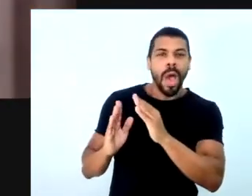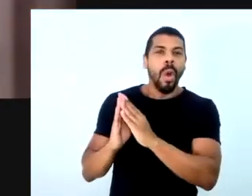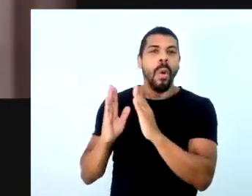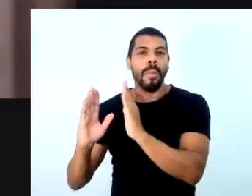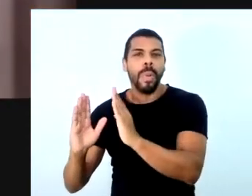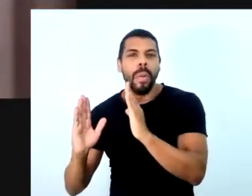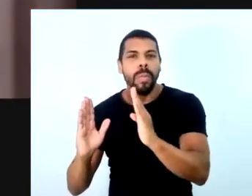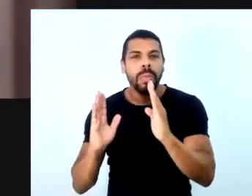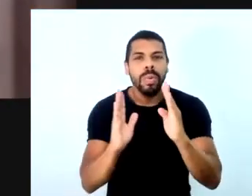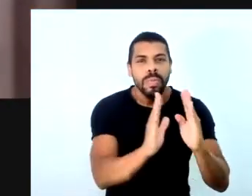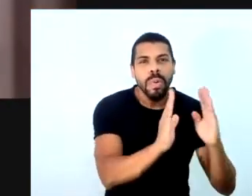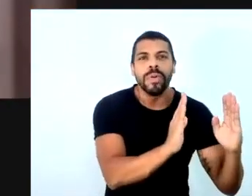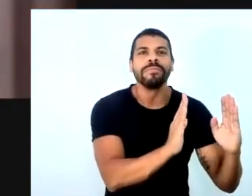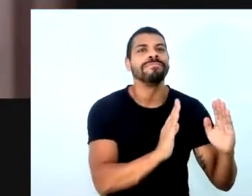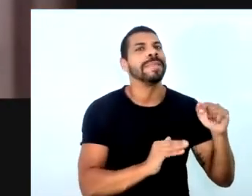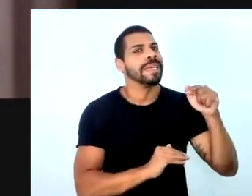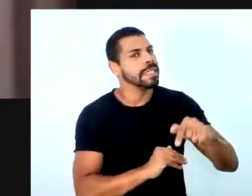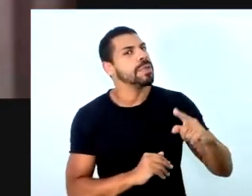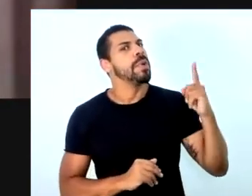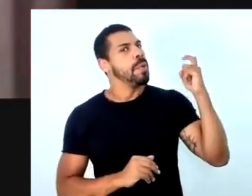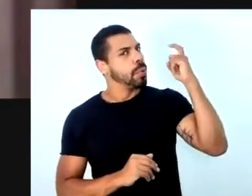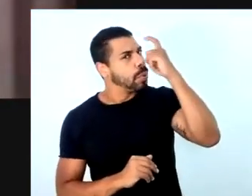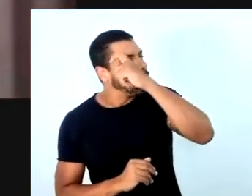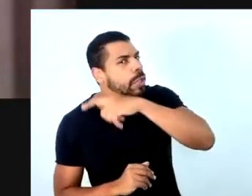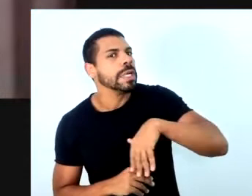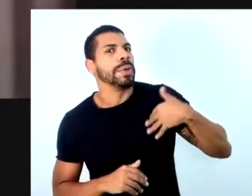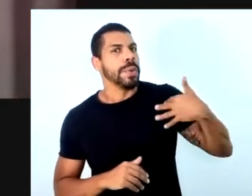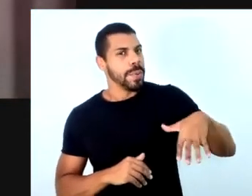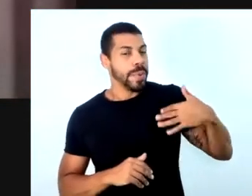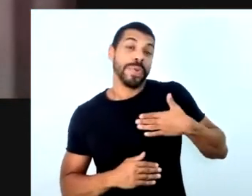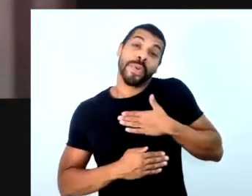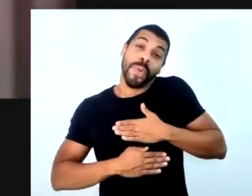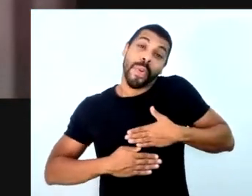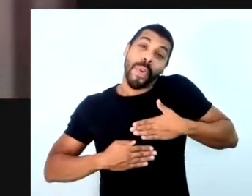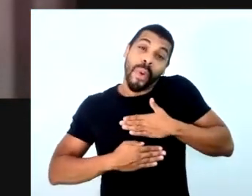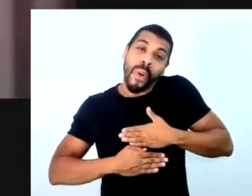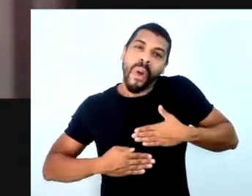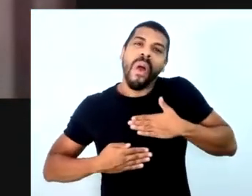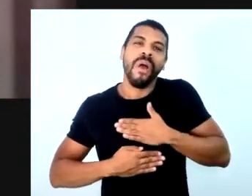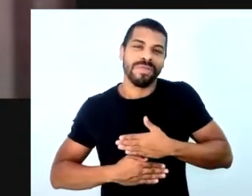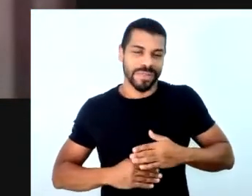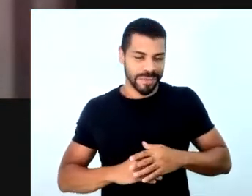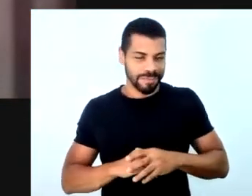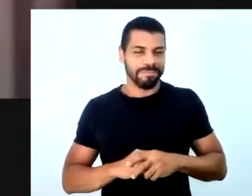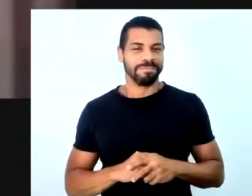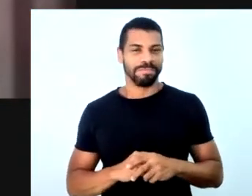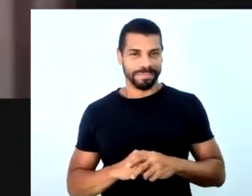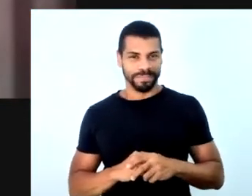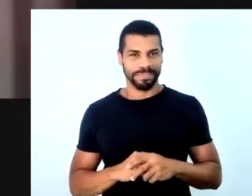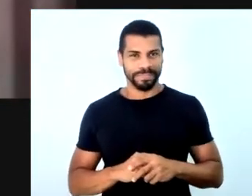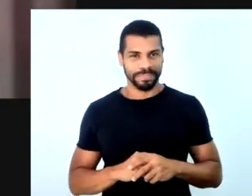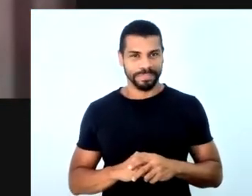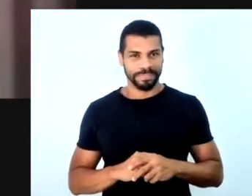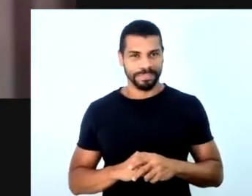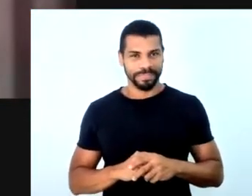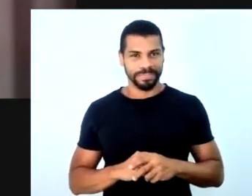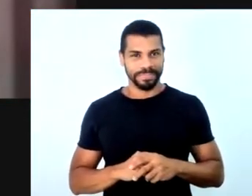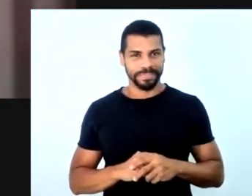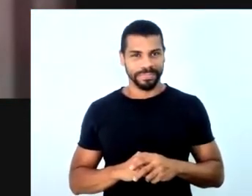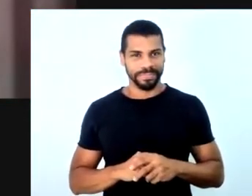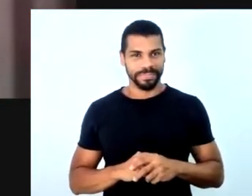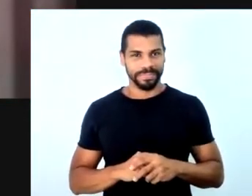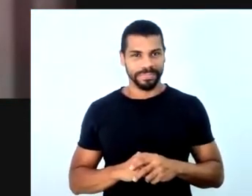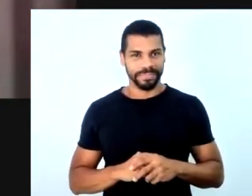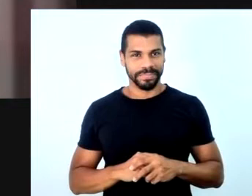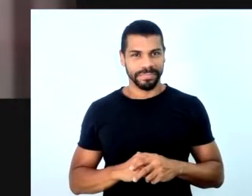com a ordem do filme, sabe? É um processo que eu gosto muito, que é de manusear esse material